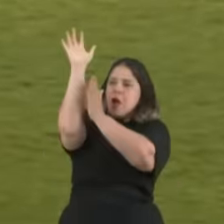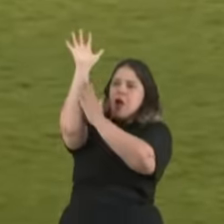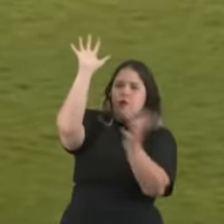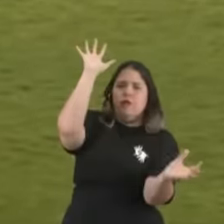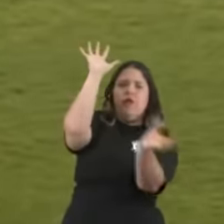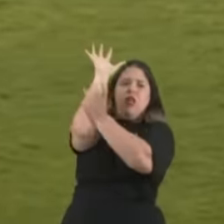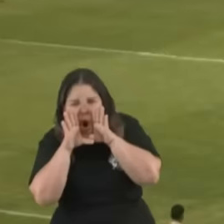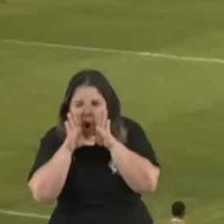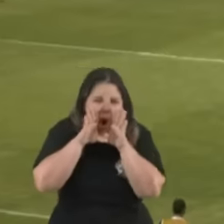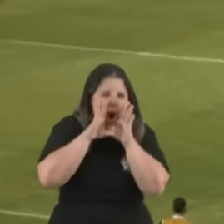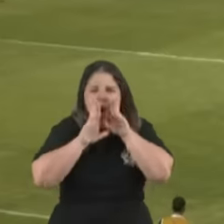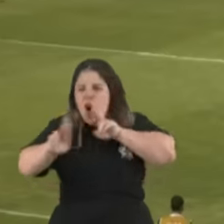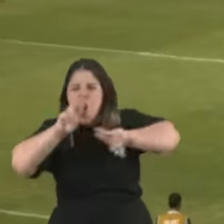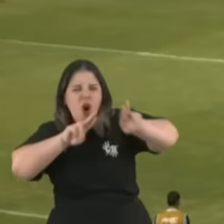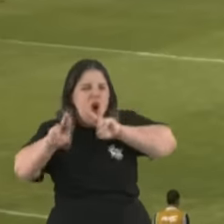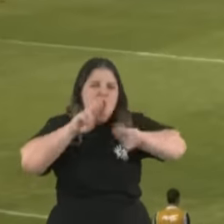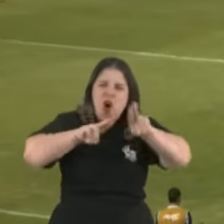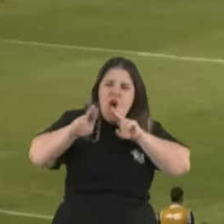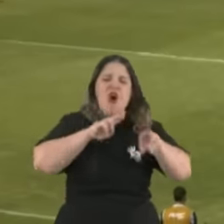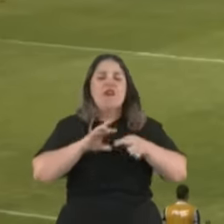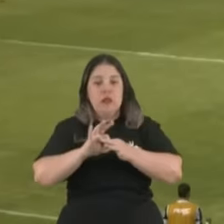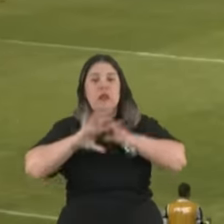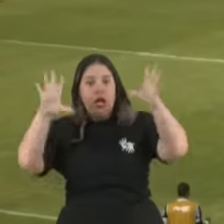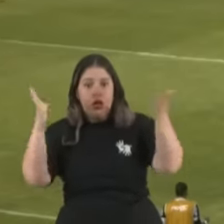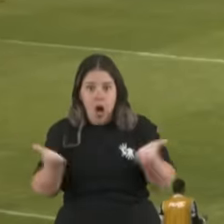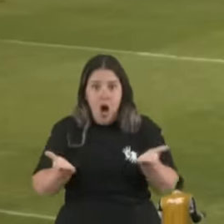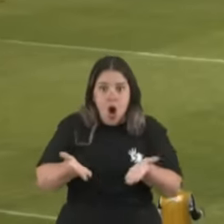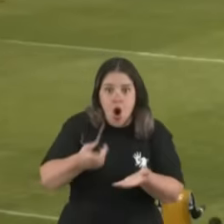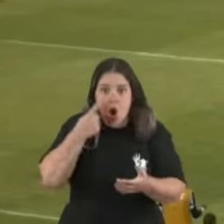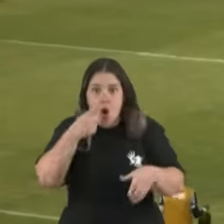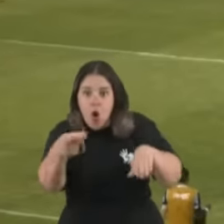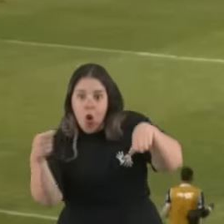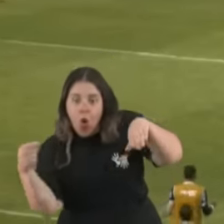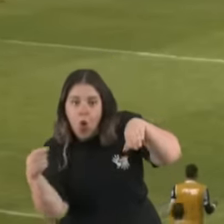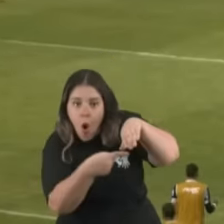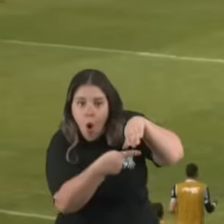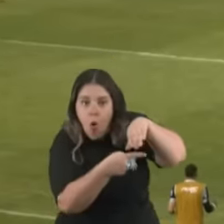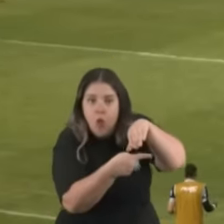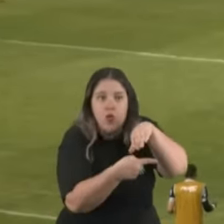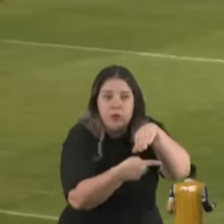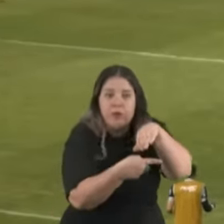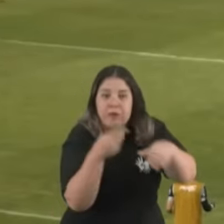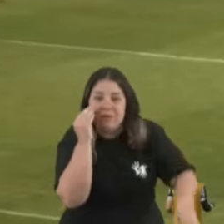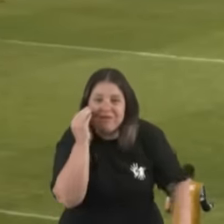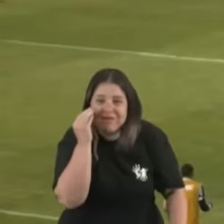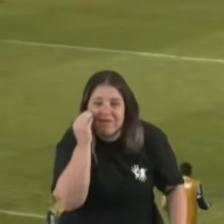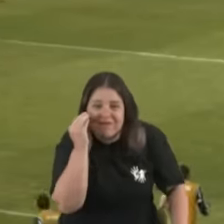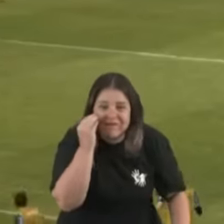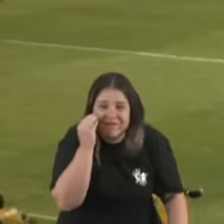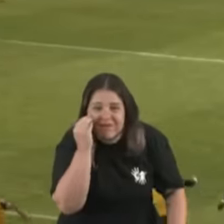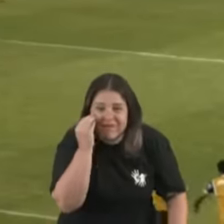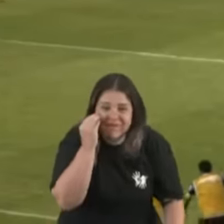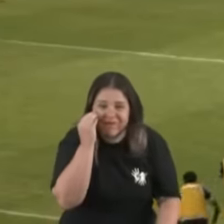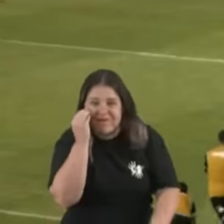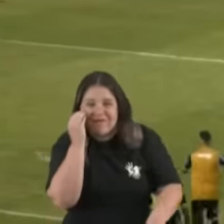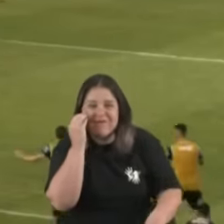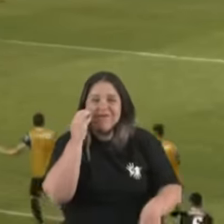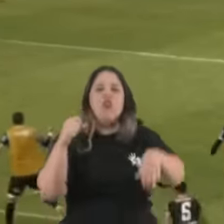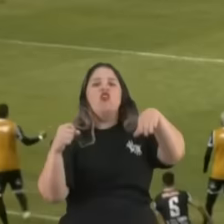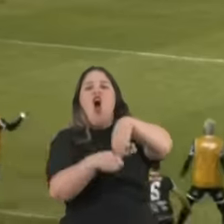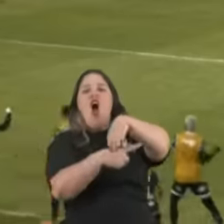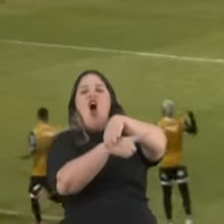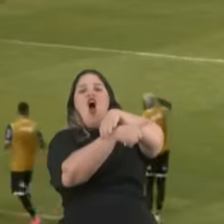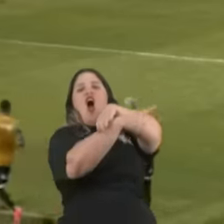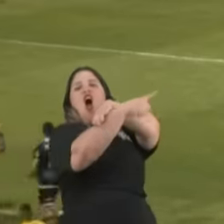não é jogador. Didira e Matheus Albino. Didira pra bola lentamente pro